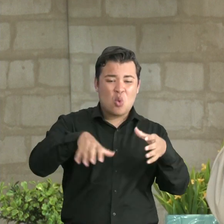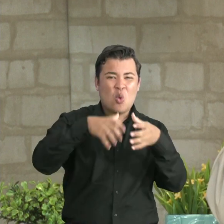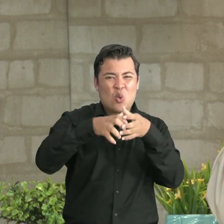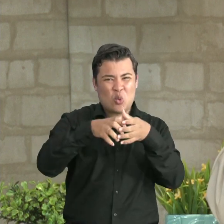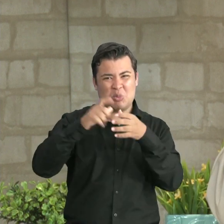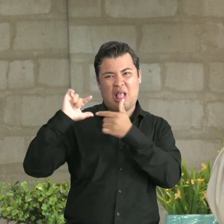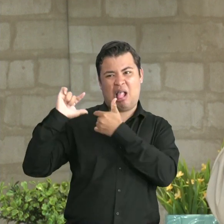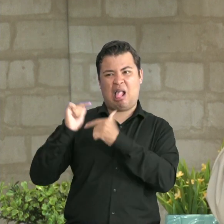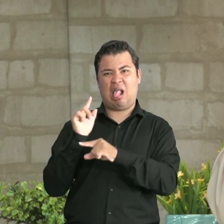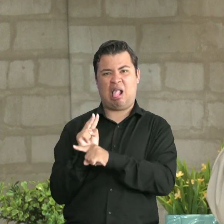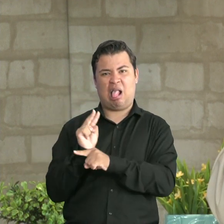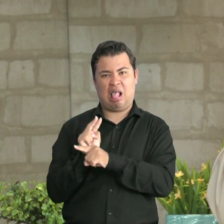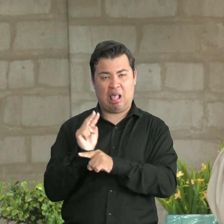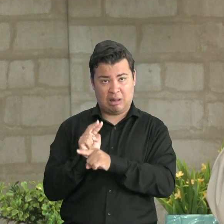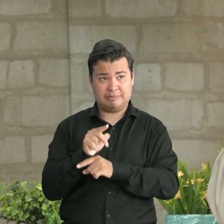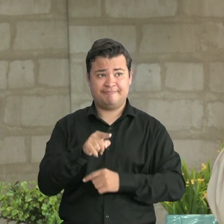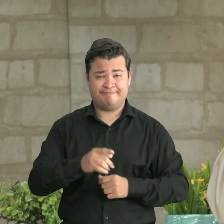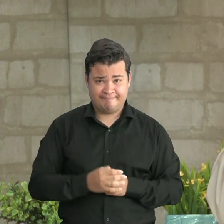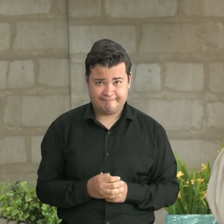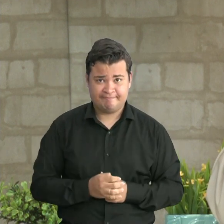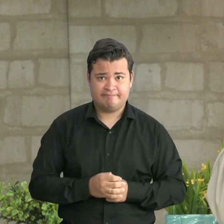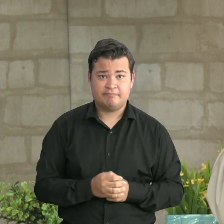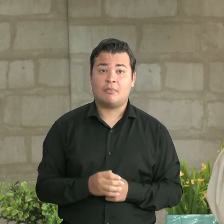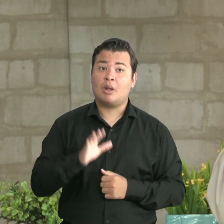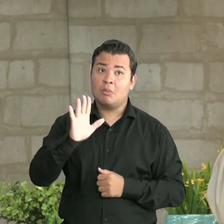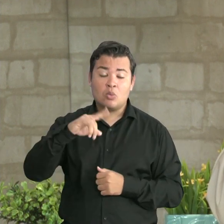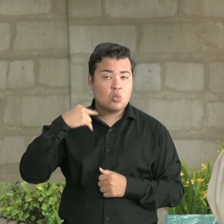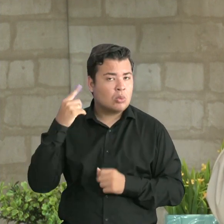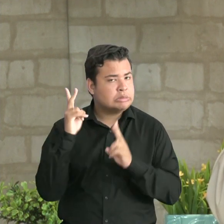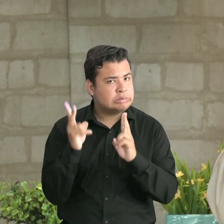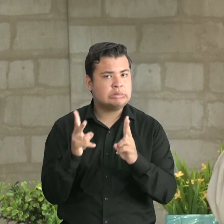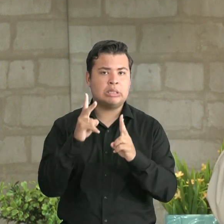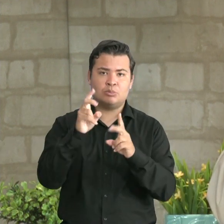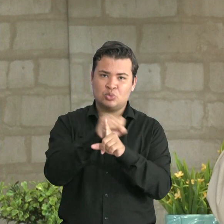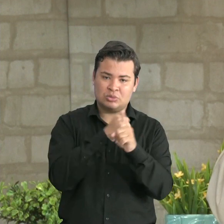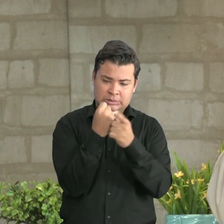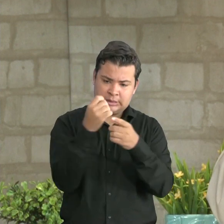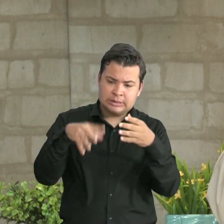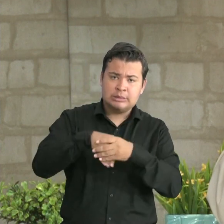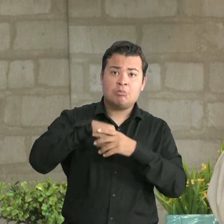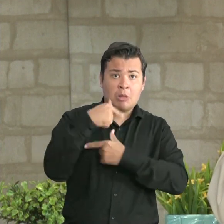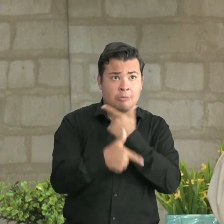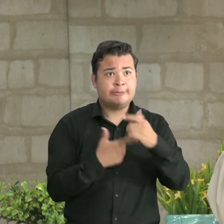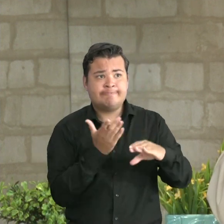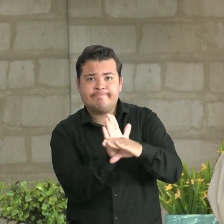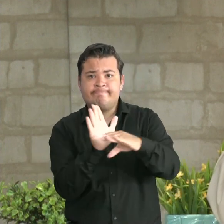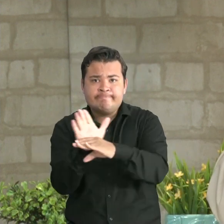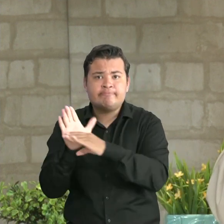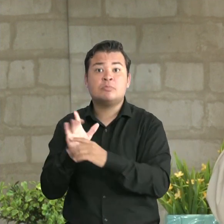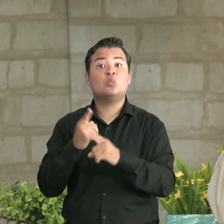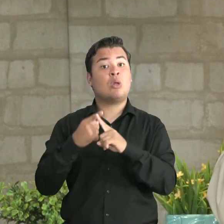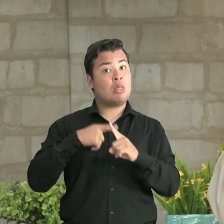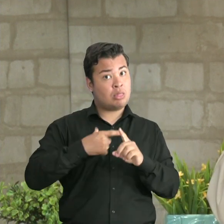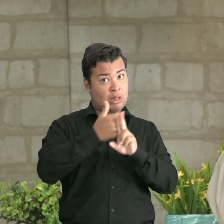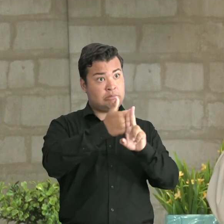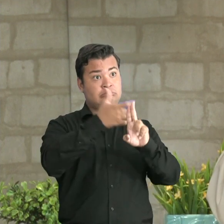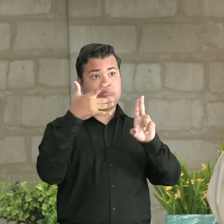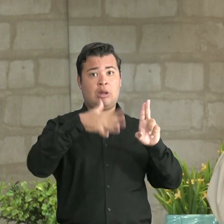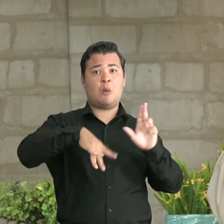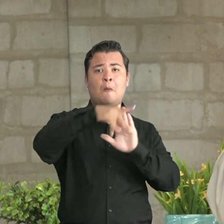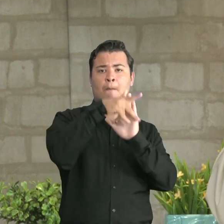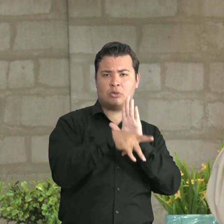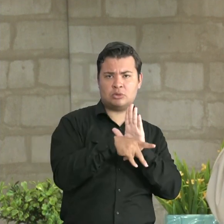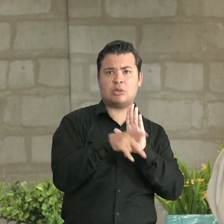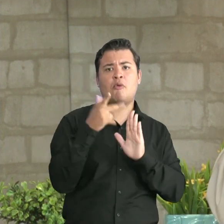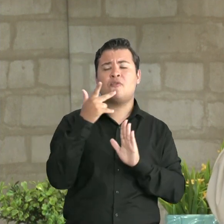ainda assim a gente tem atuado de uma forma incisiva na sociedade pelos projetos de extensão. Eu falo isso globalmente, não só pelo